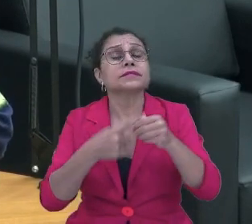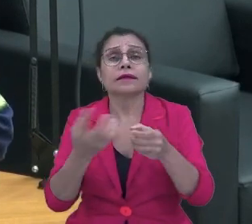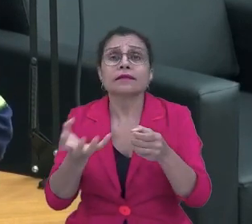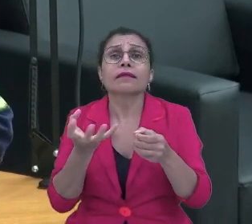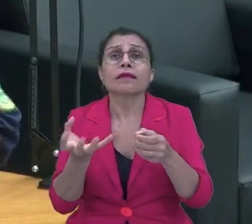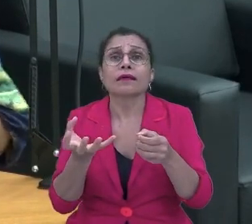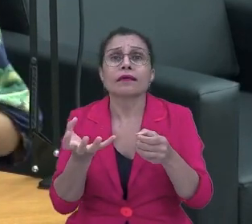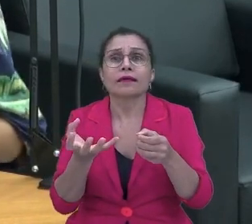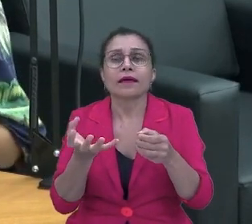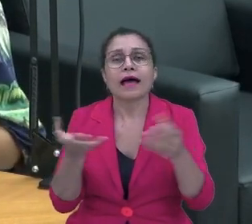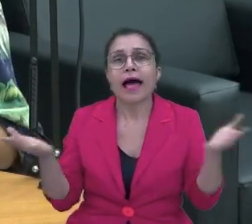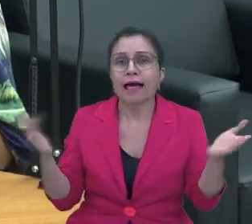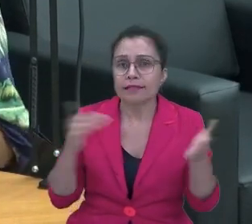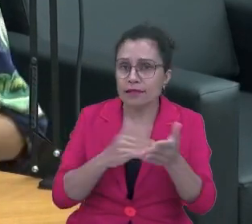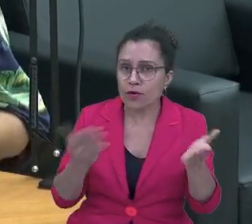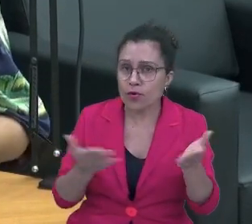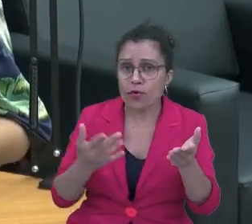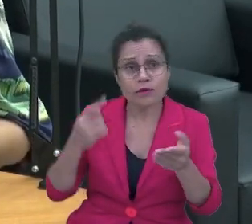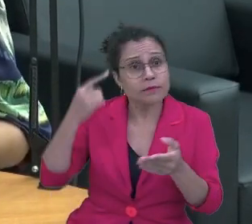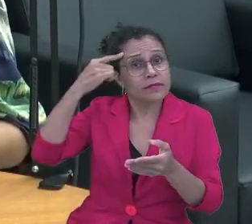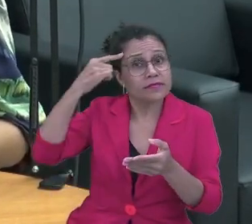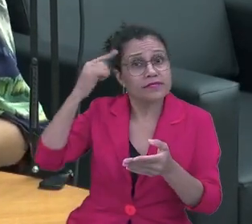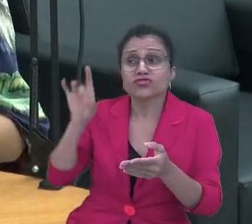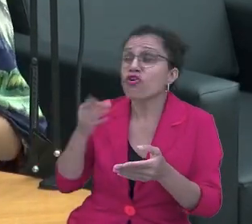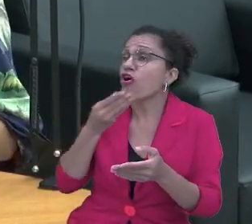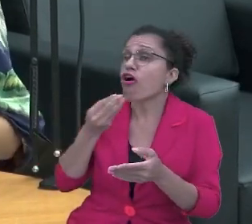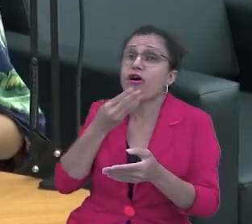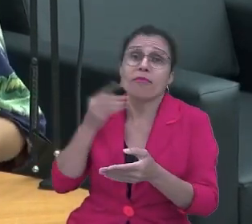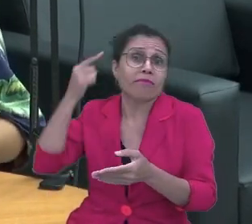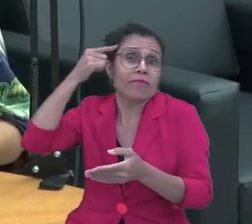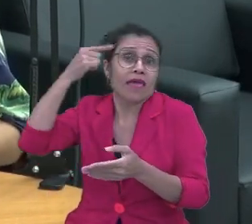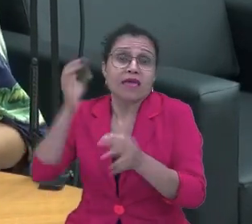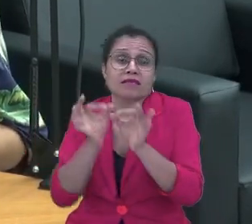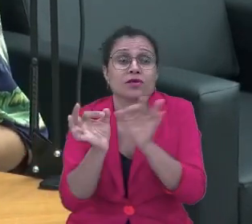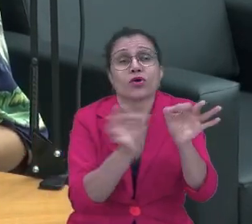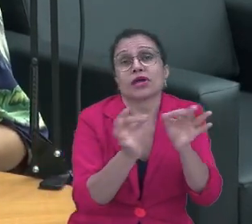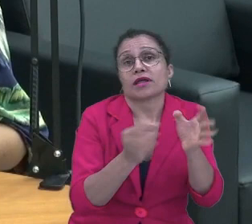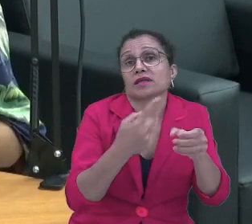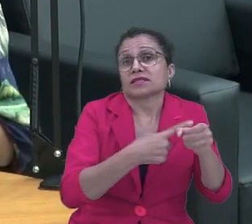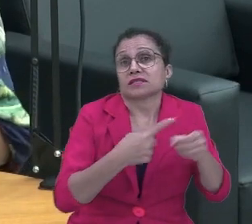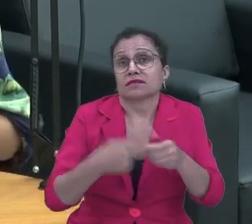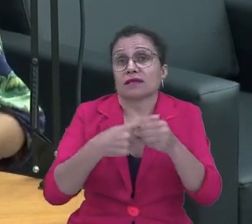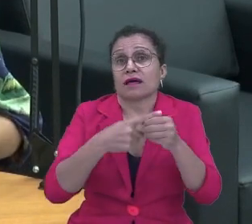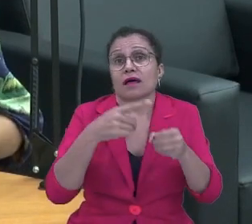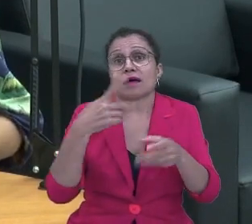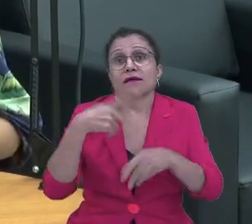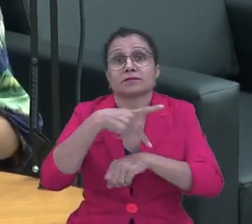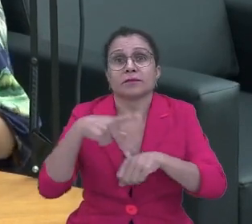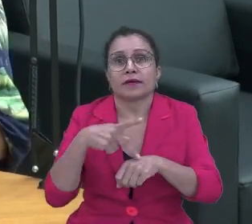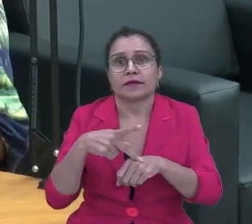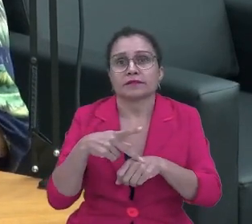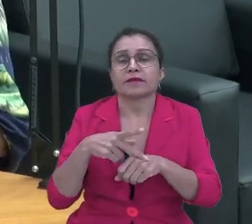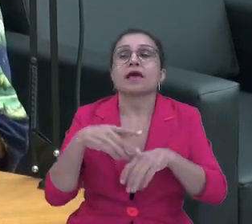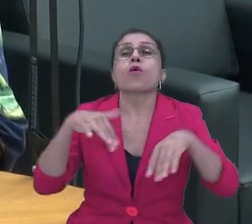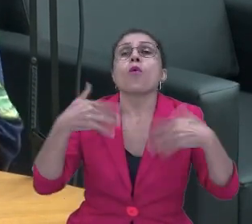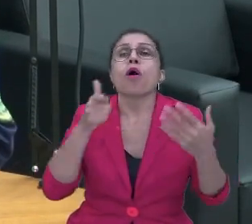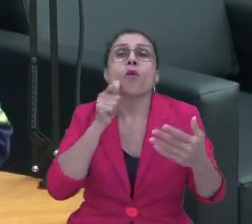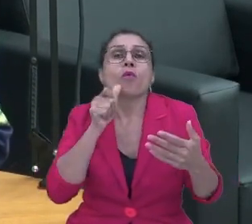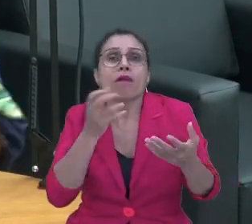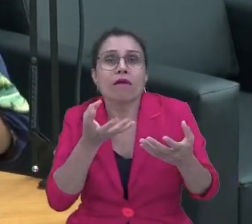foi pensada, o país foi pensado a partir de homens. Então, que cidade essa mulher quer? Com mais segurança,